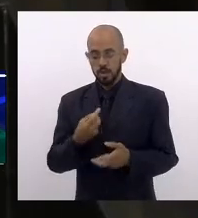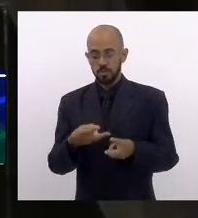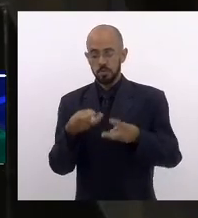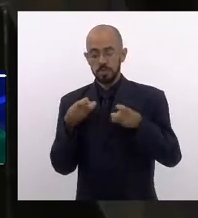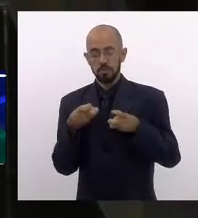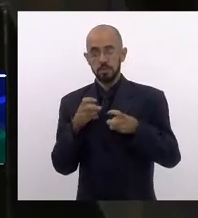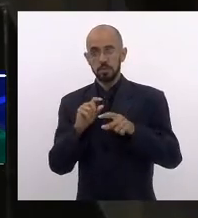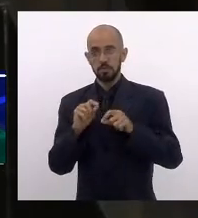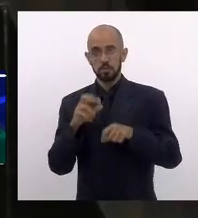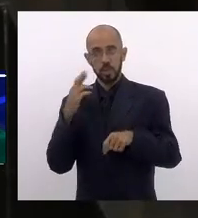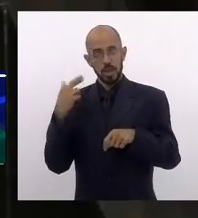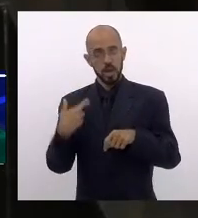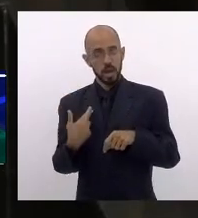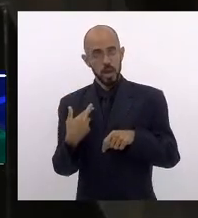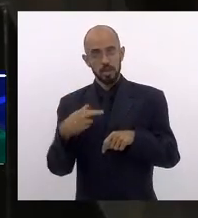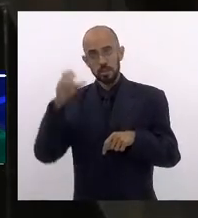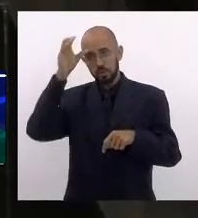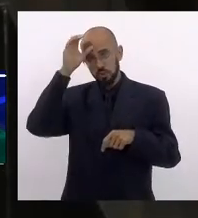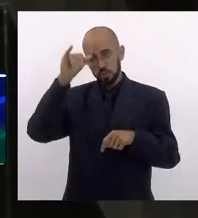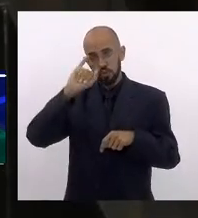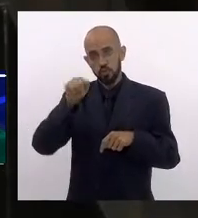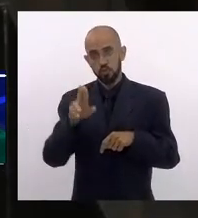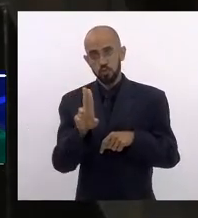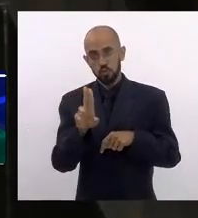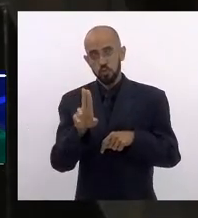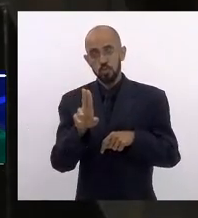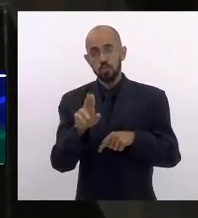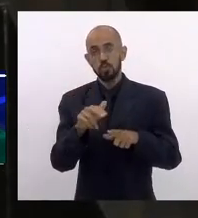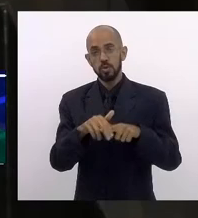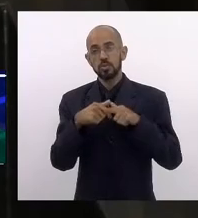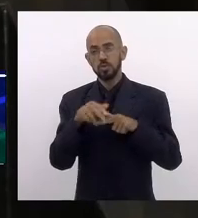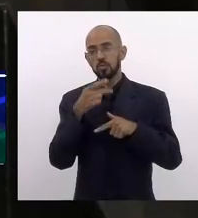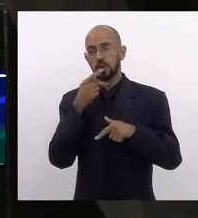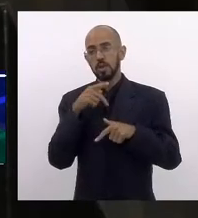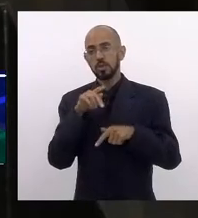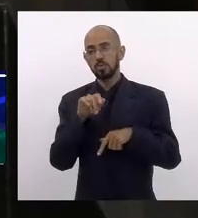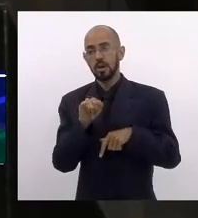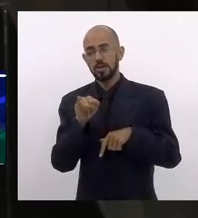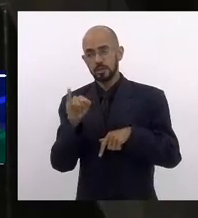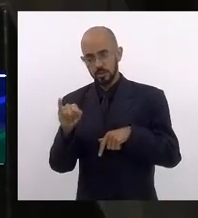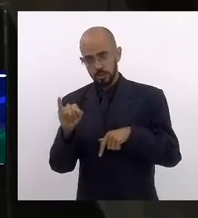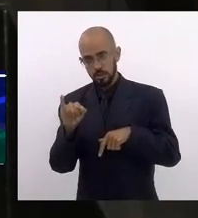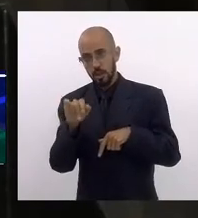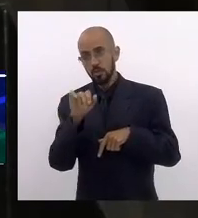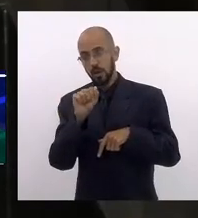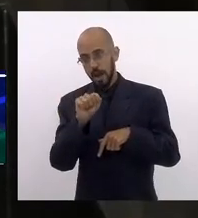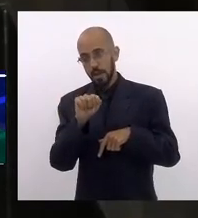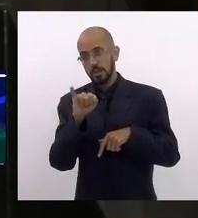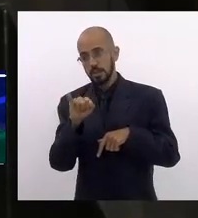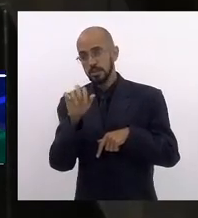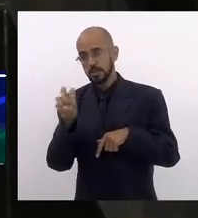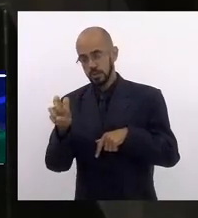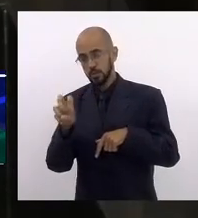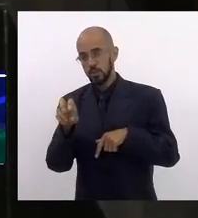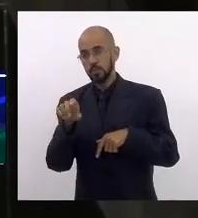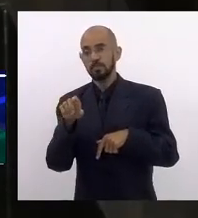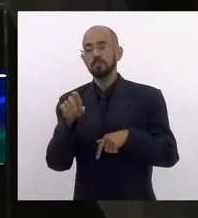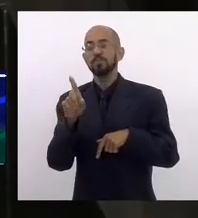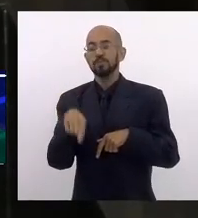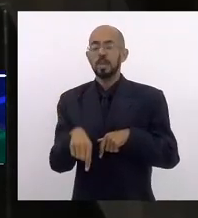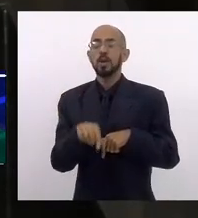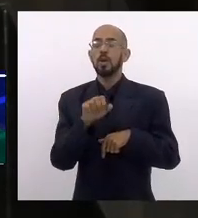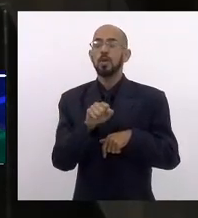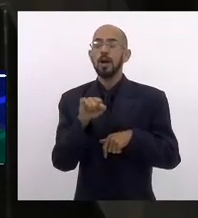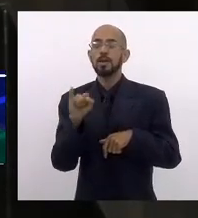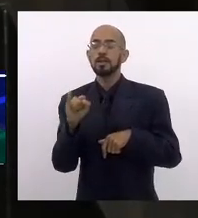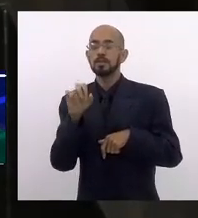deputada Renata e deputada Tiaju, por isso que eu puxei o AI-5, é que há um AI-5 não declarado, há um AI-5 não